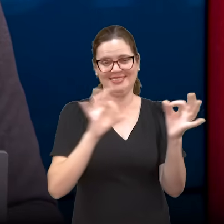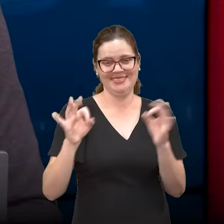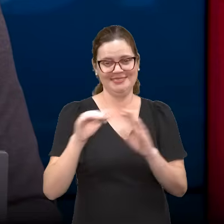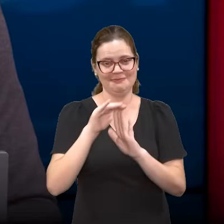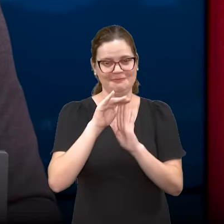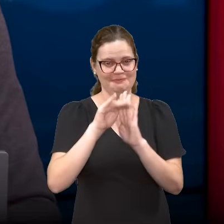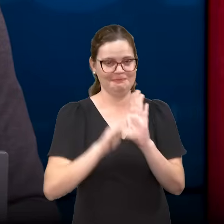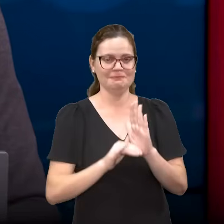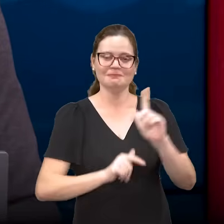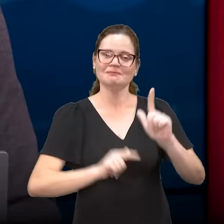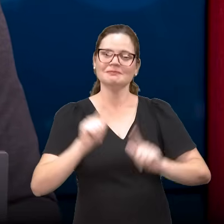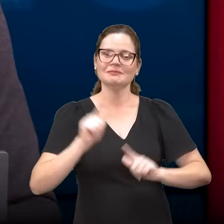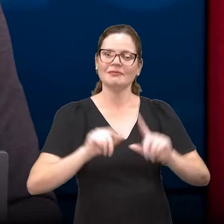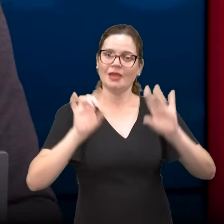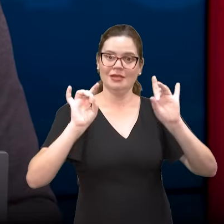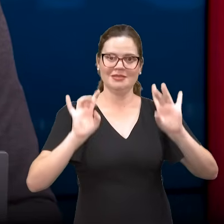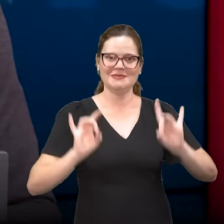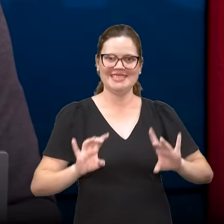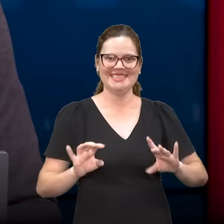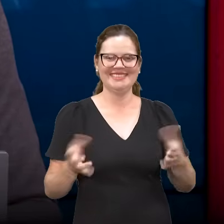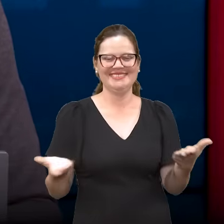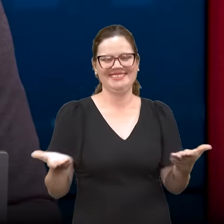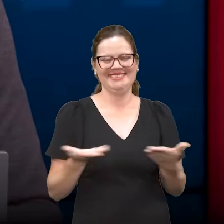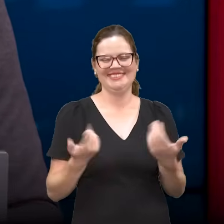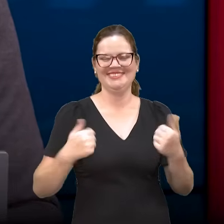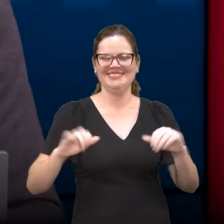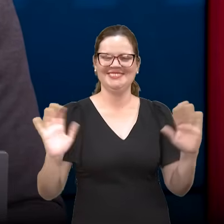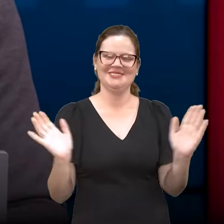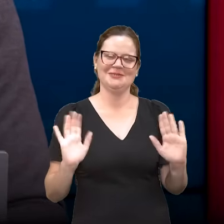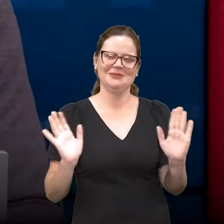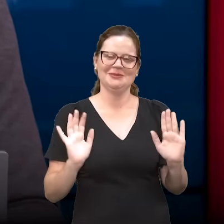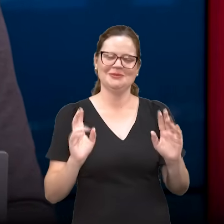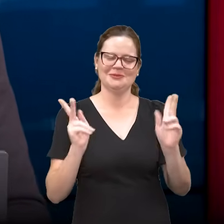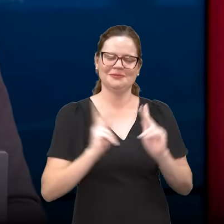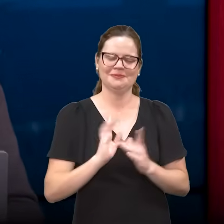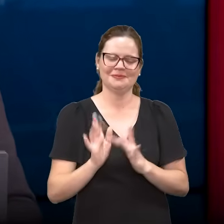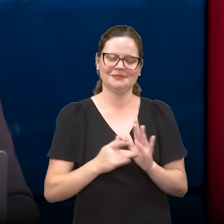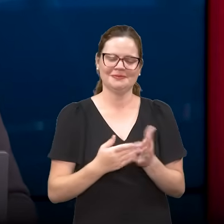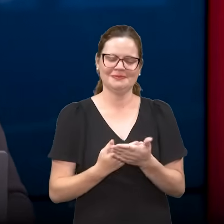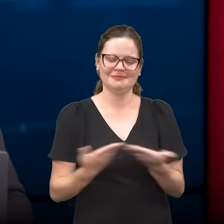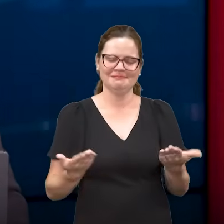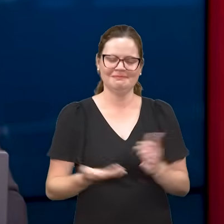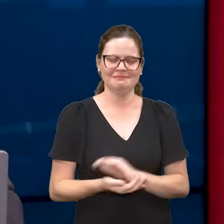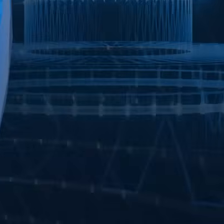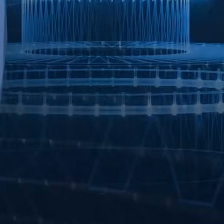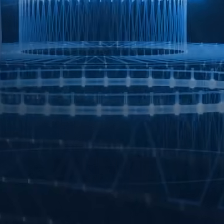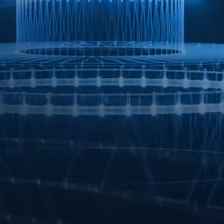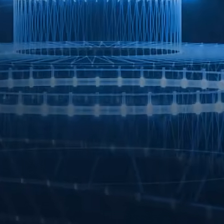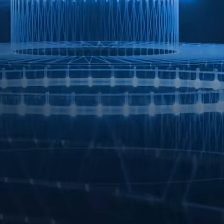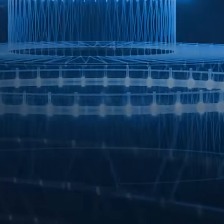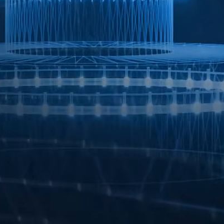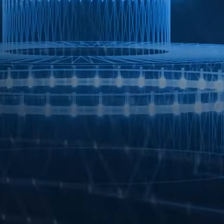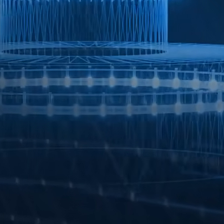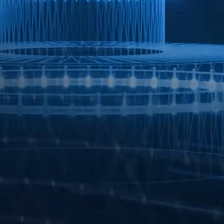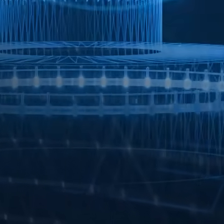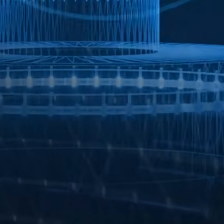aqui essa edição. É uma edição especial. Nos despedimos com a paz do Senhor Jesus.